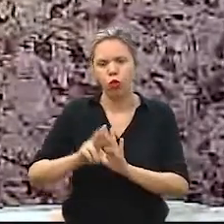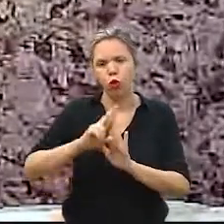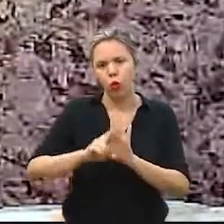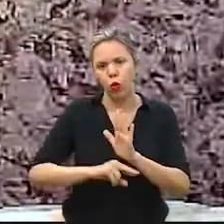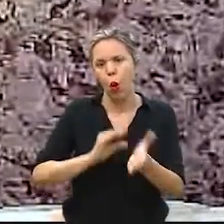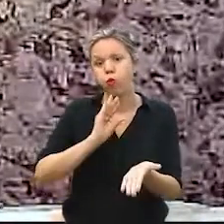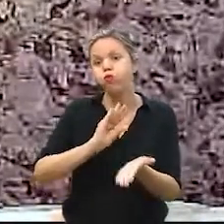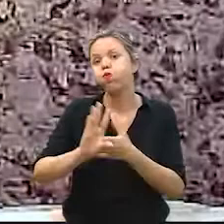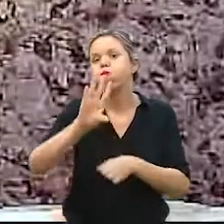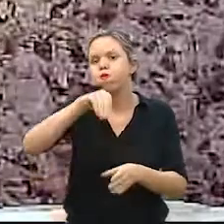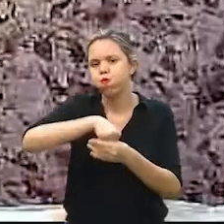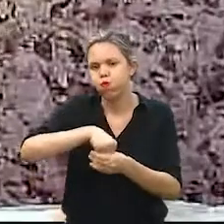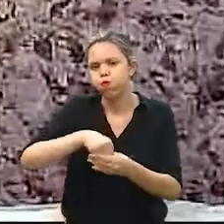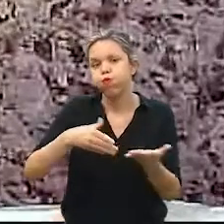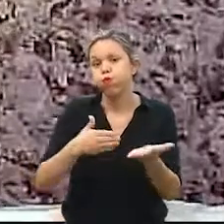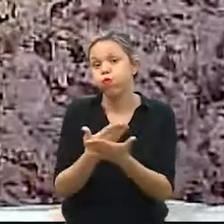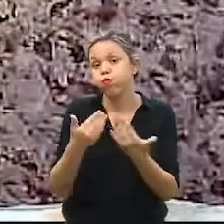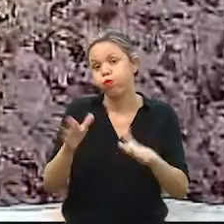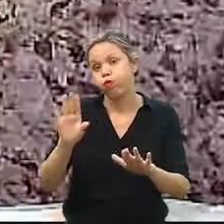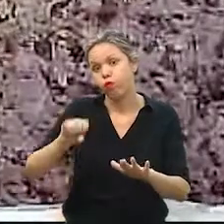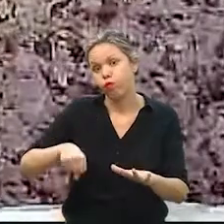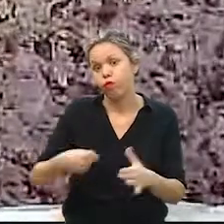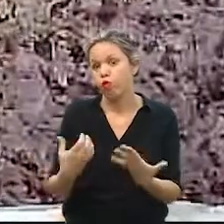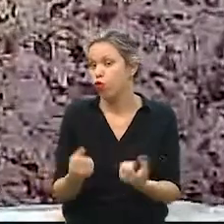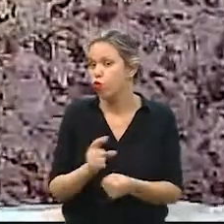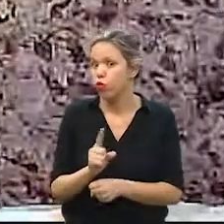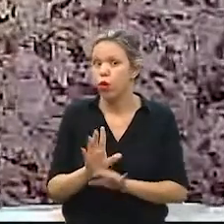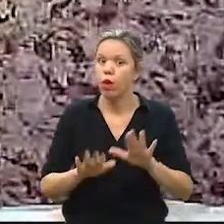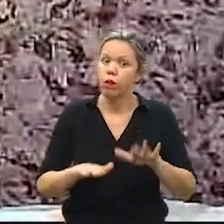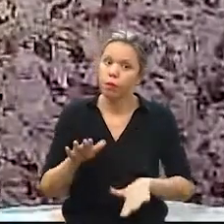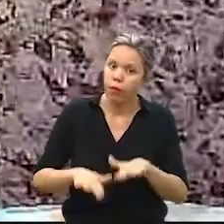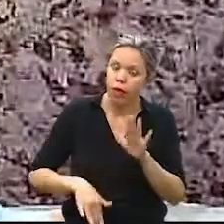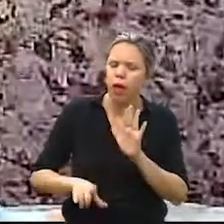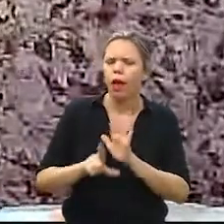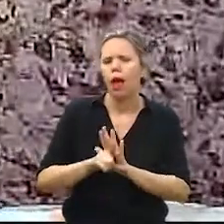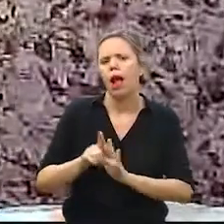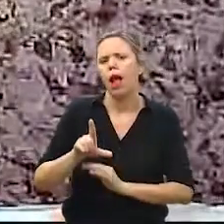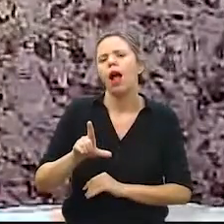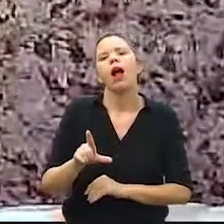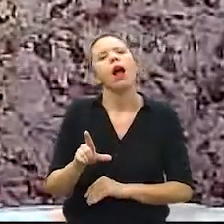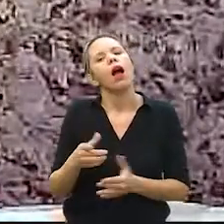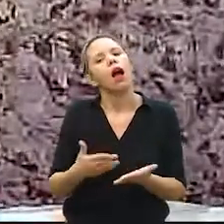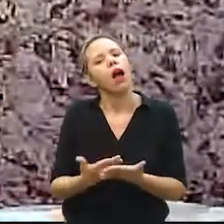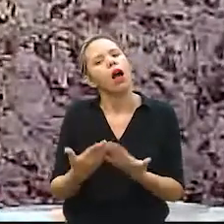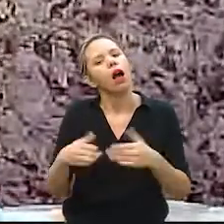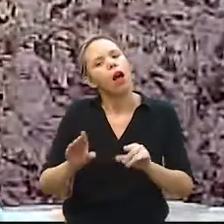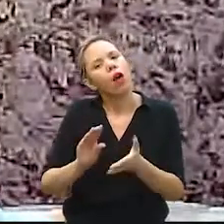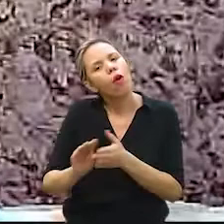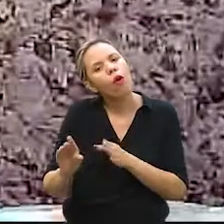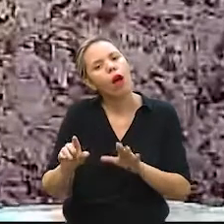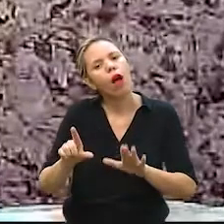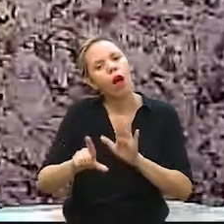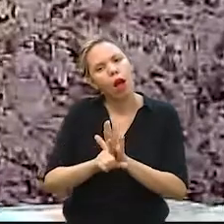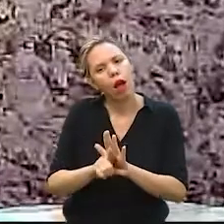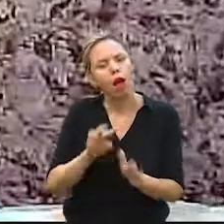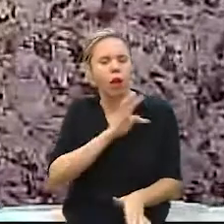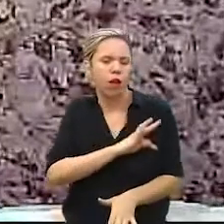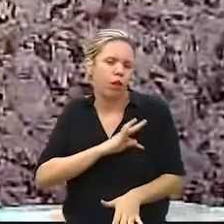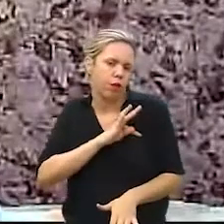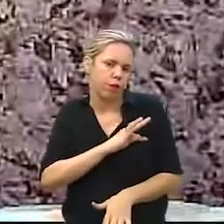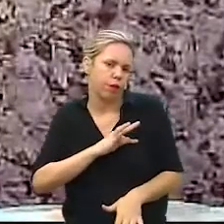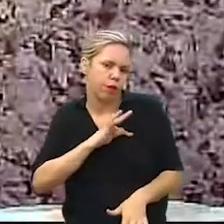Diretrizes Orçamentárias autorizar. Então, essa Lei de Diretrizes Orçamentárias é uma lei mais